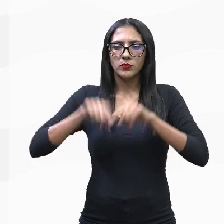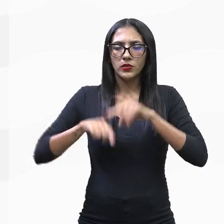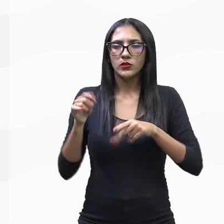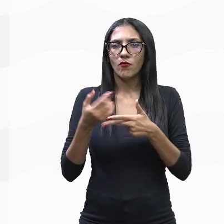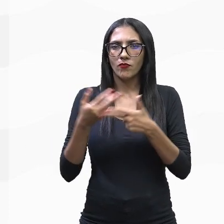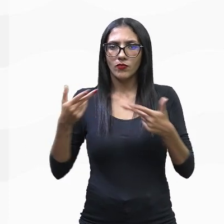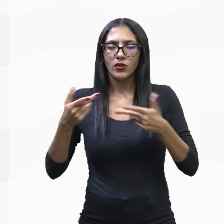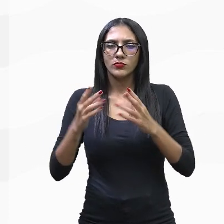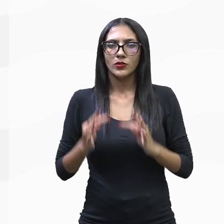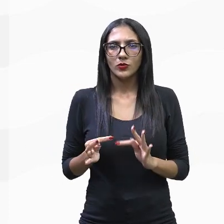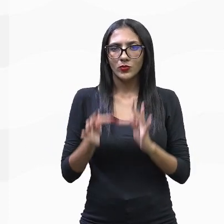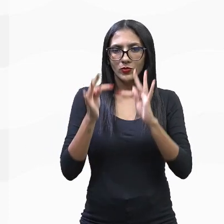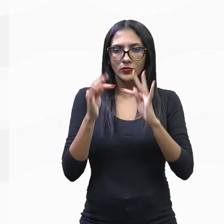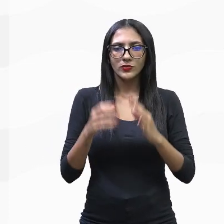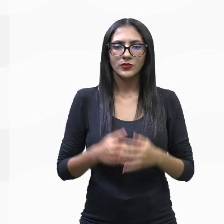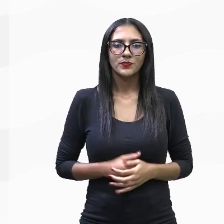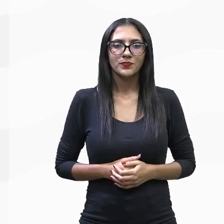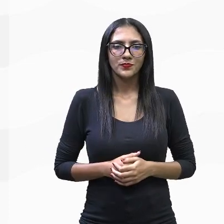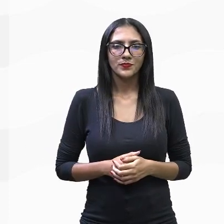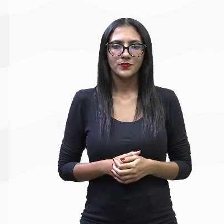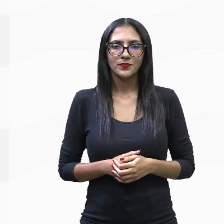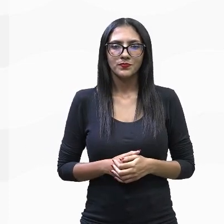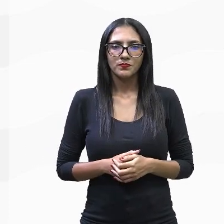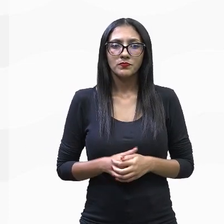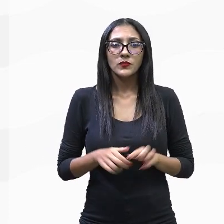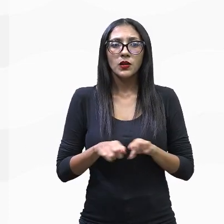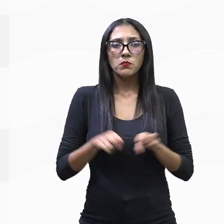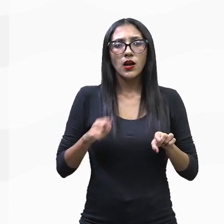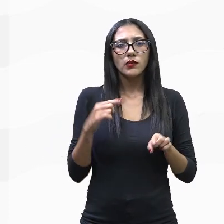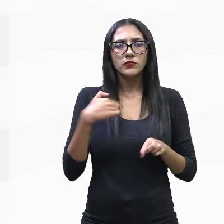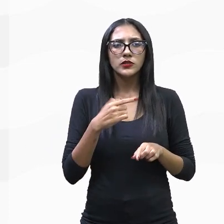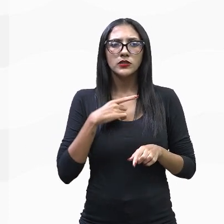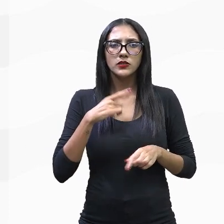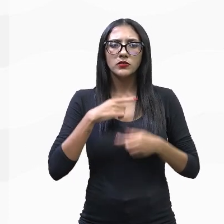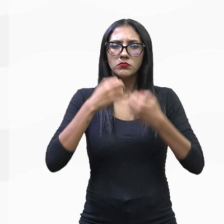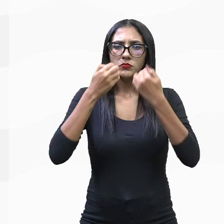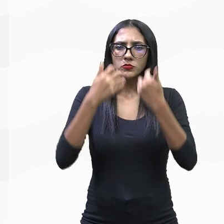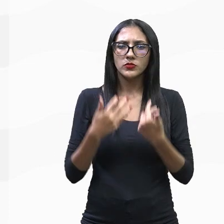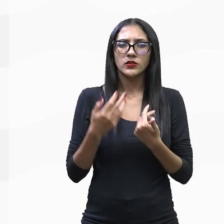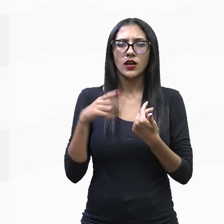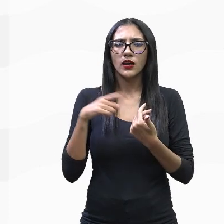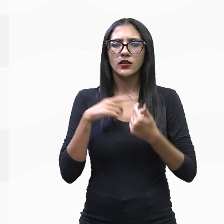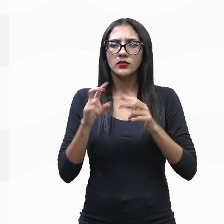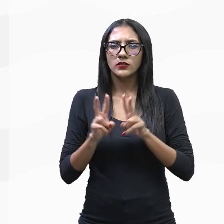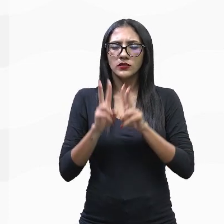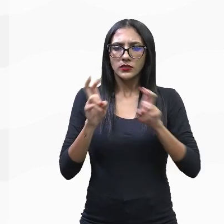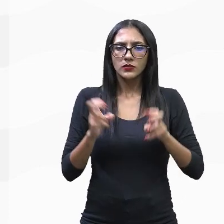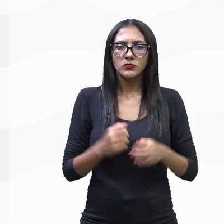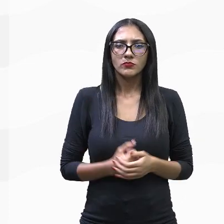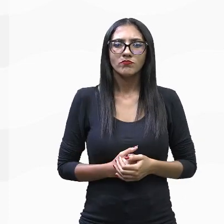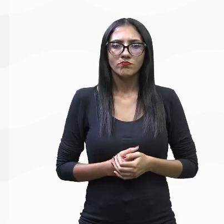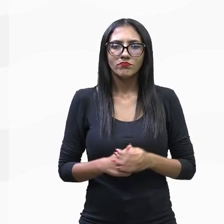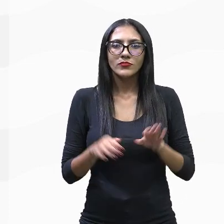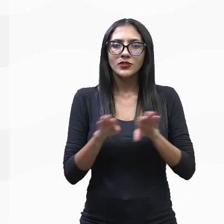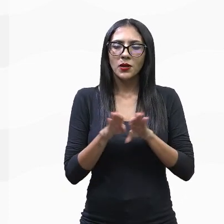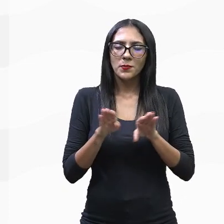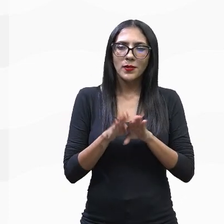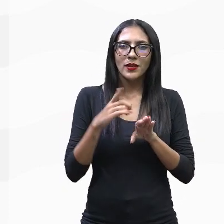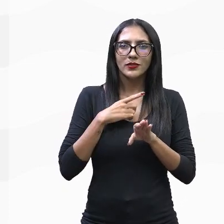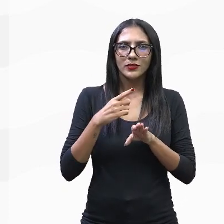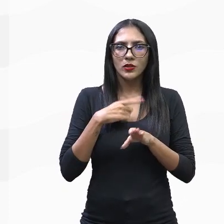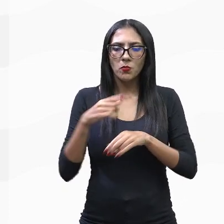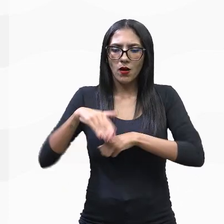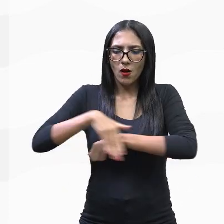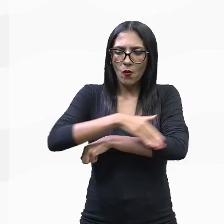estamos aqui, professor, falando de Amazônia Legal e falando de comércio, não é? Na cidade de Manaus, há o famoso bate-palmas,